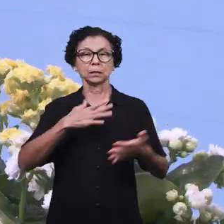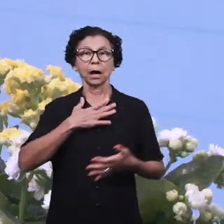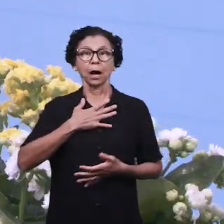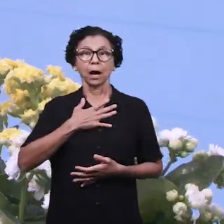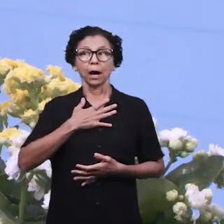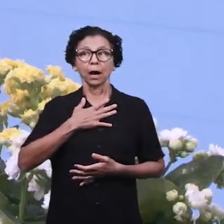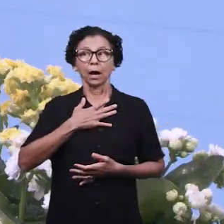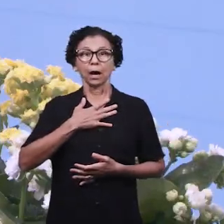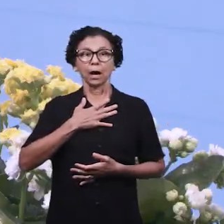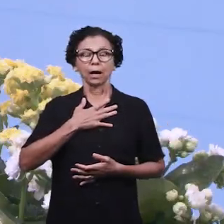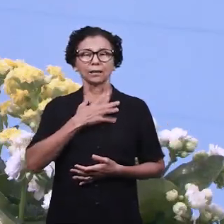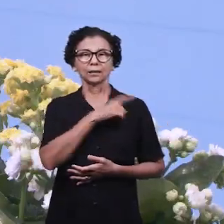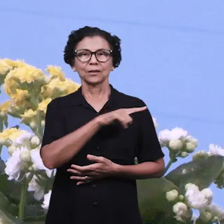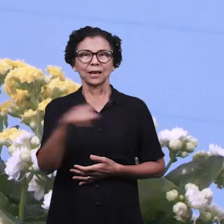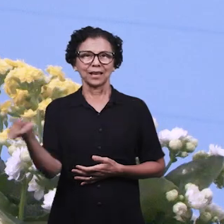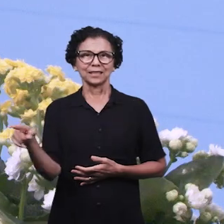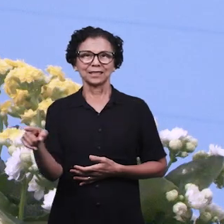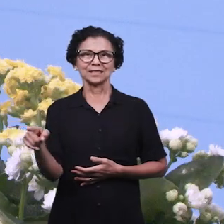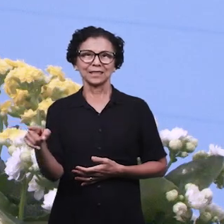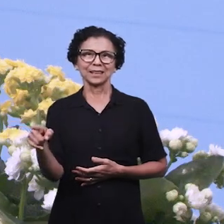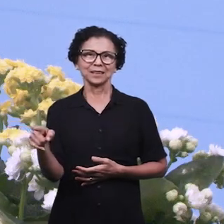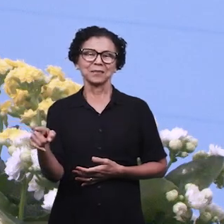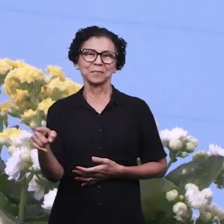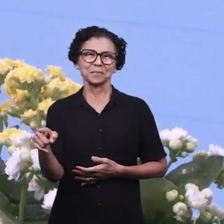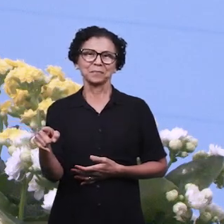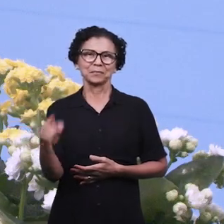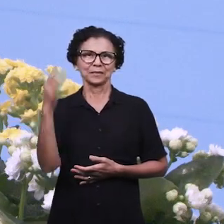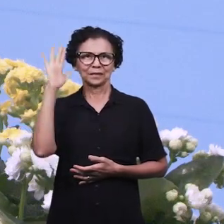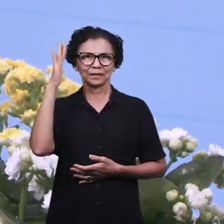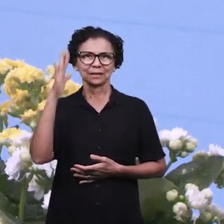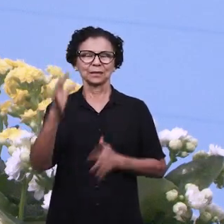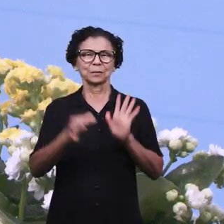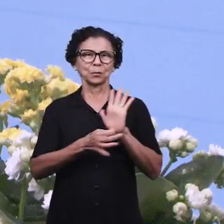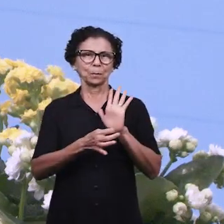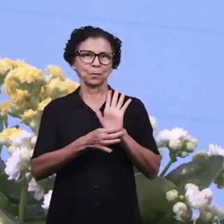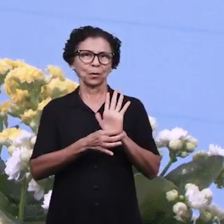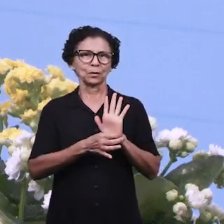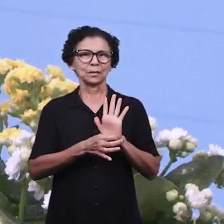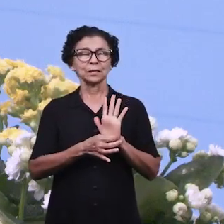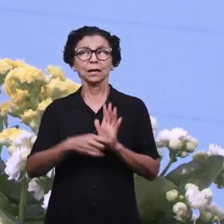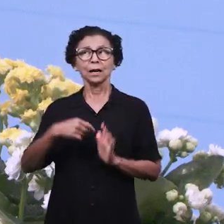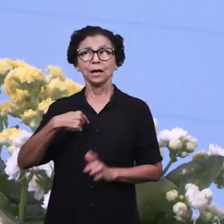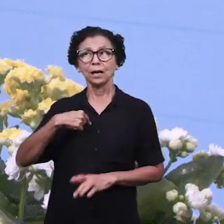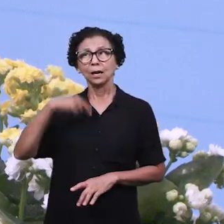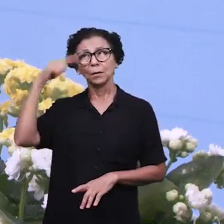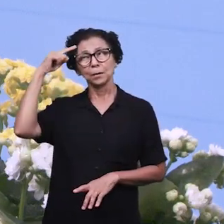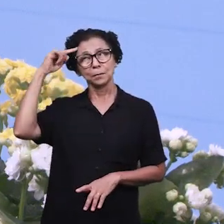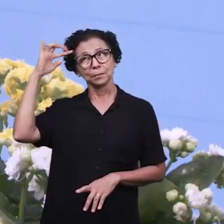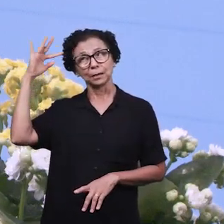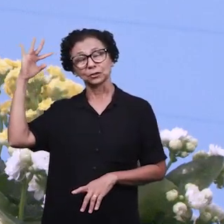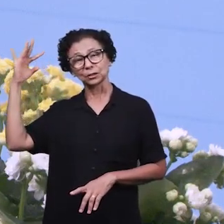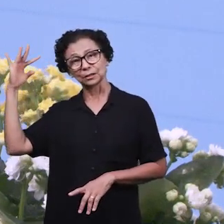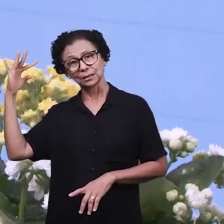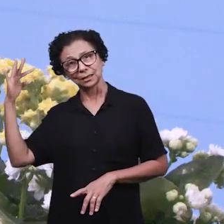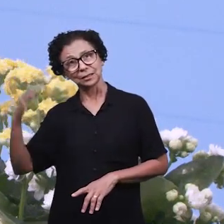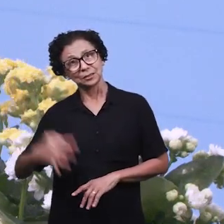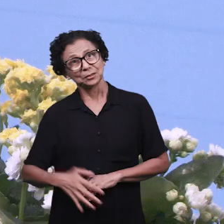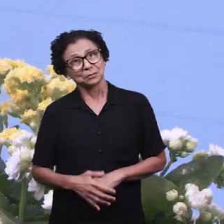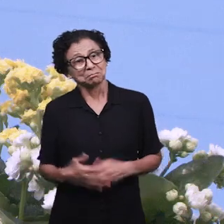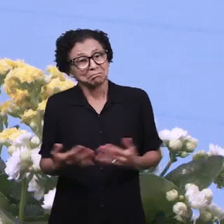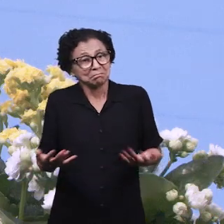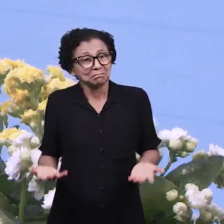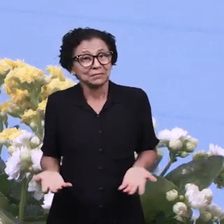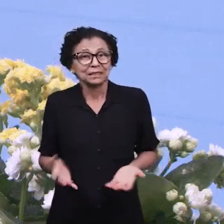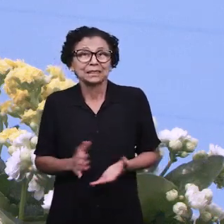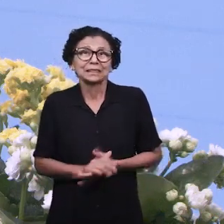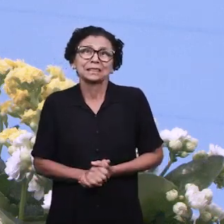eles entenderam, o propósito era botar os meninos na escola. Imaginando eu que eles iam pensar, muitas vezes